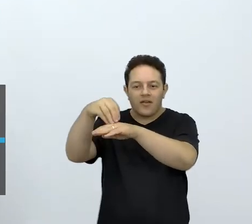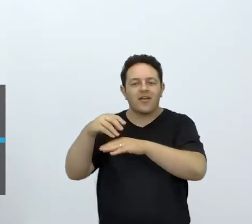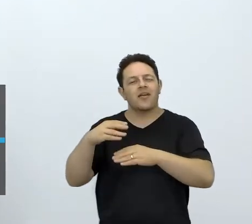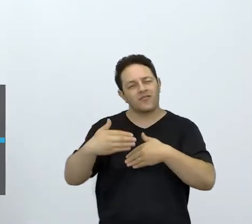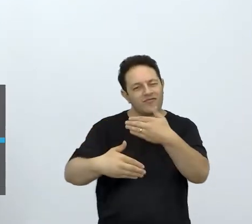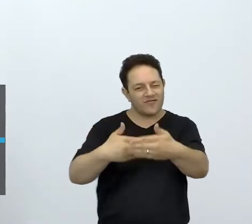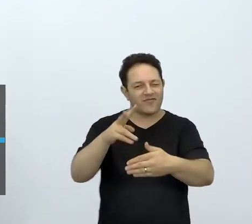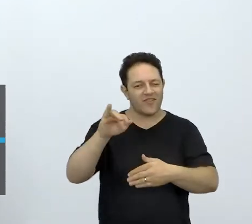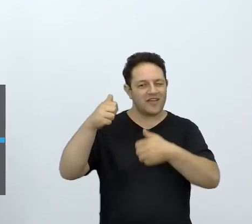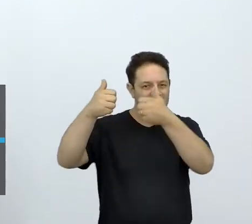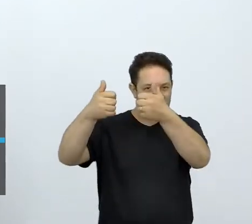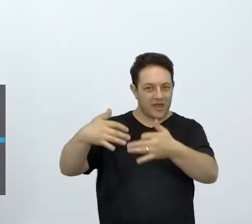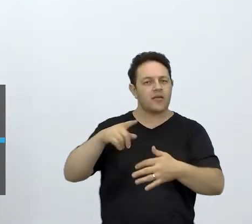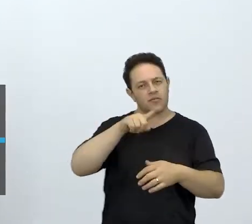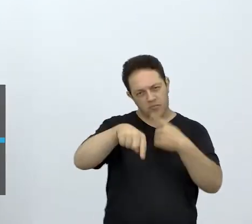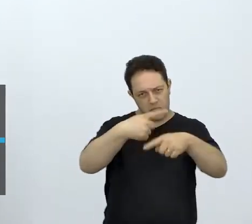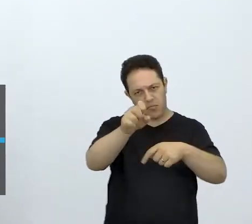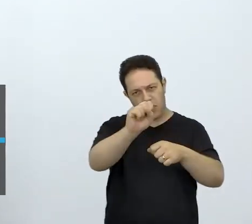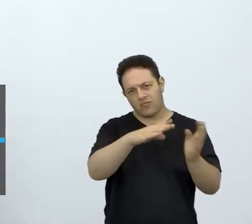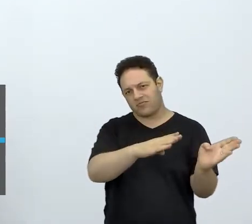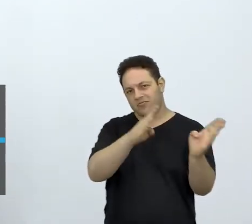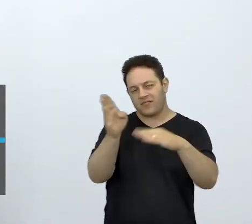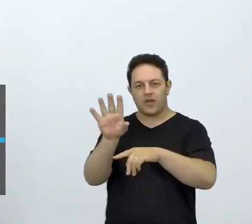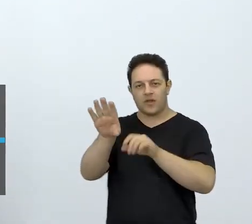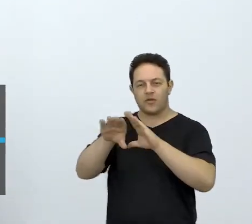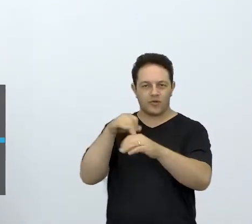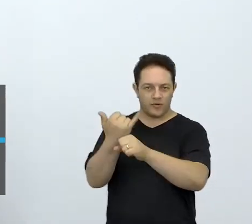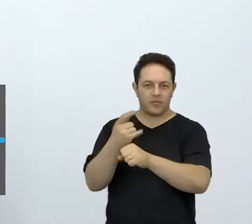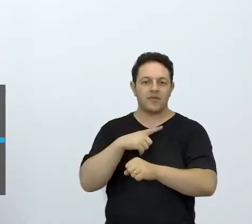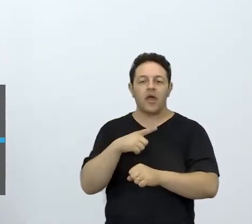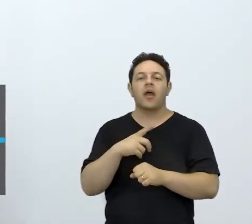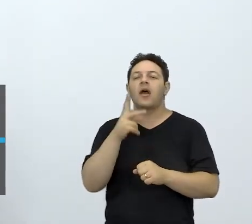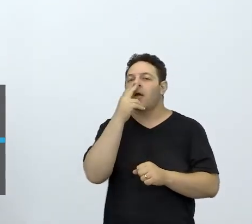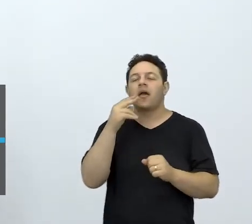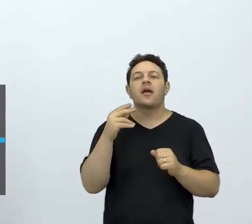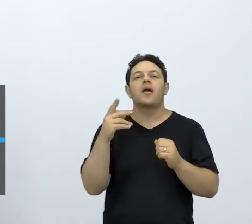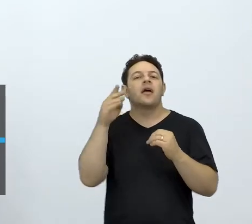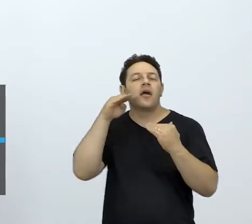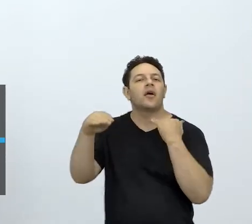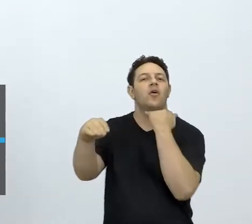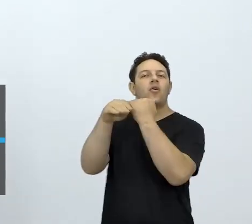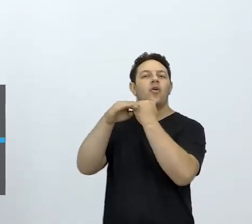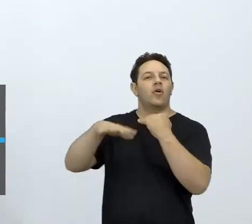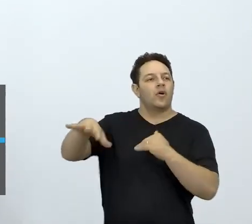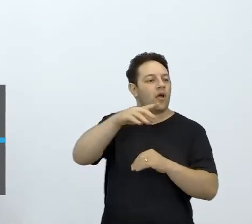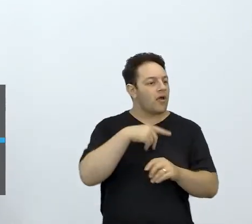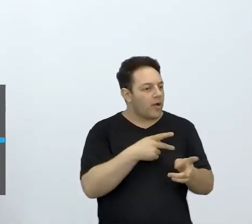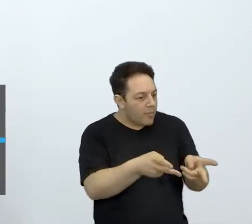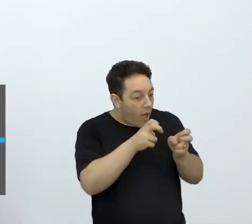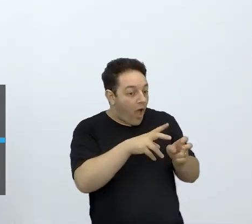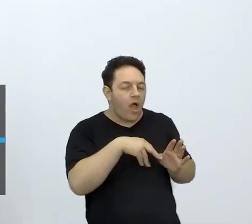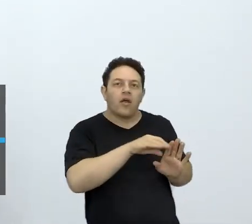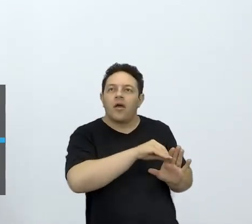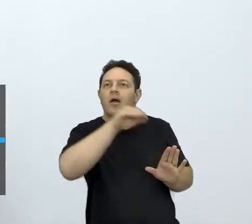no YouTube, vocês podem terminar de ver, com a indústria cultural, com a cultura de massa, que se apropria disso e leva para o mundo